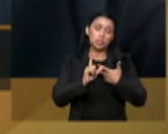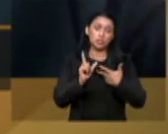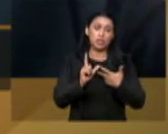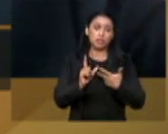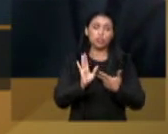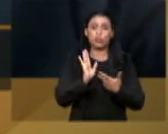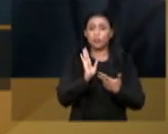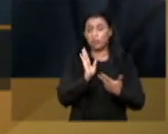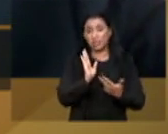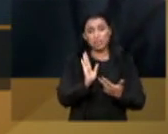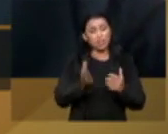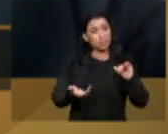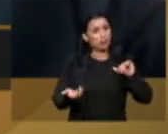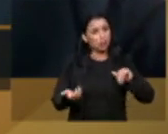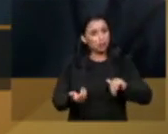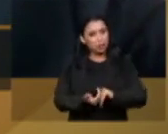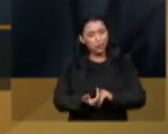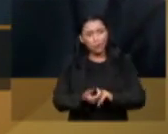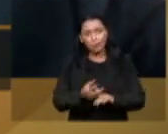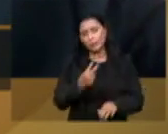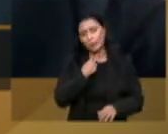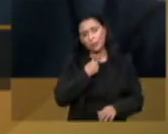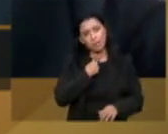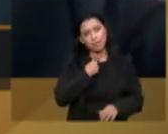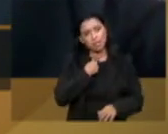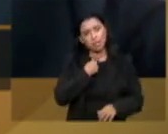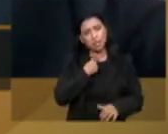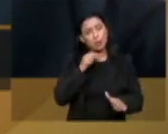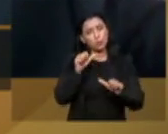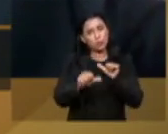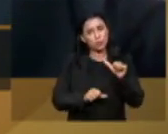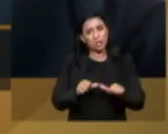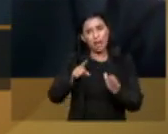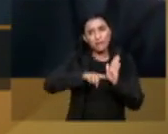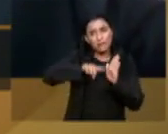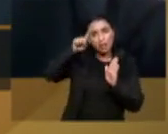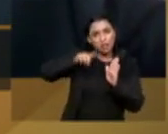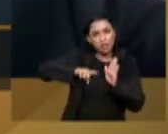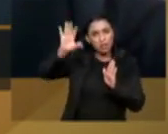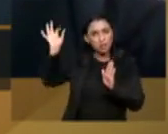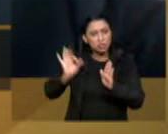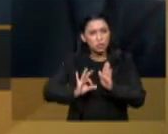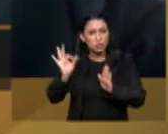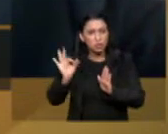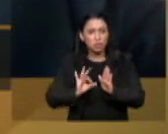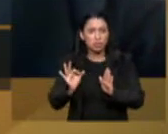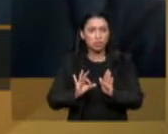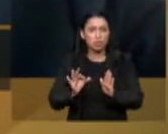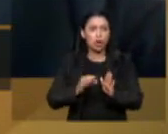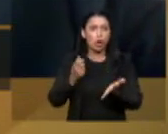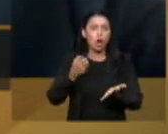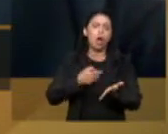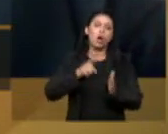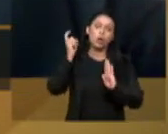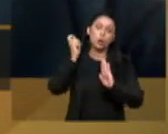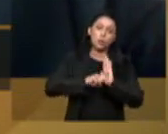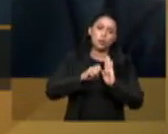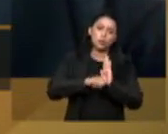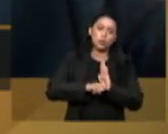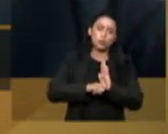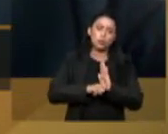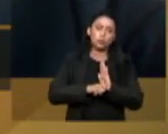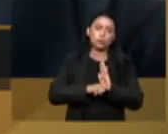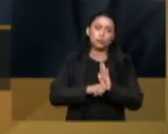ele jamais poderia confiar a variação de alíquota em um imposto, em um